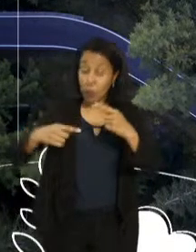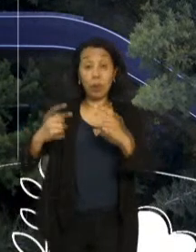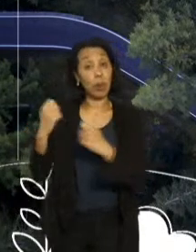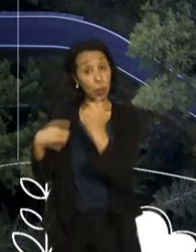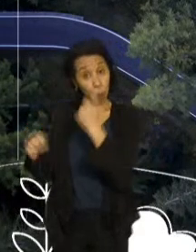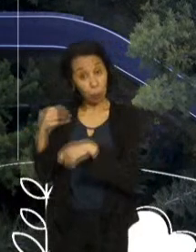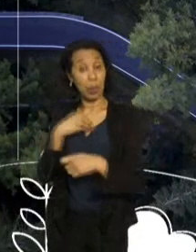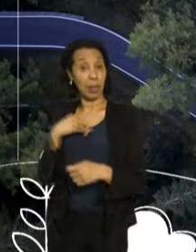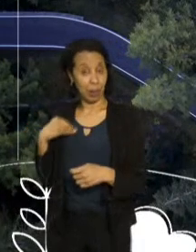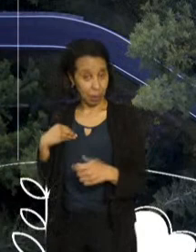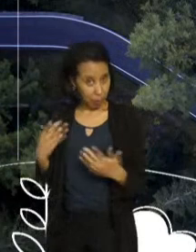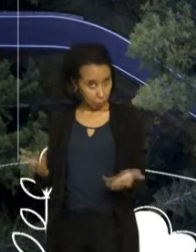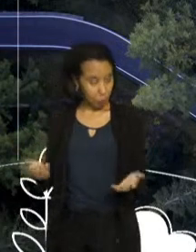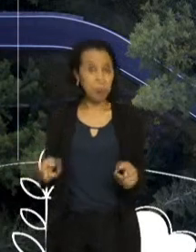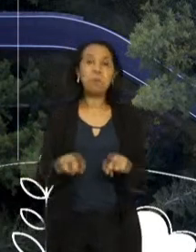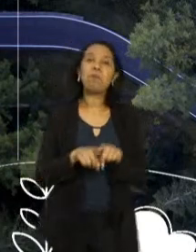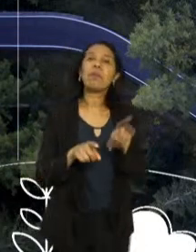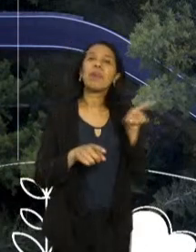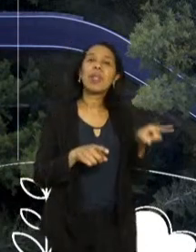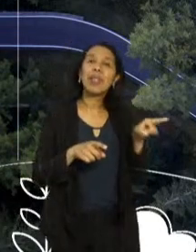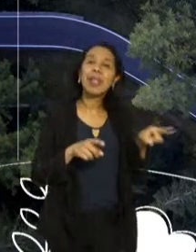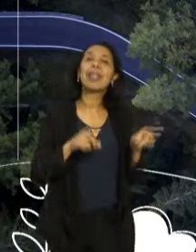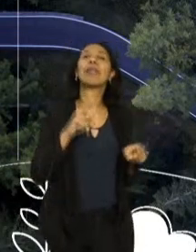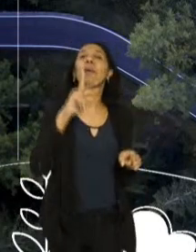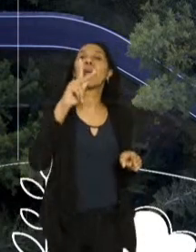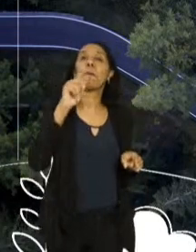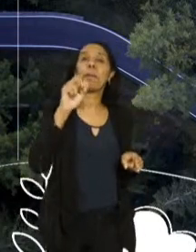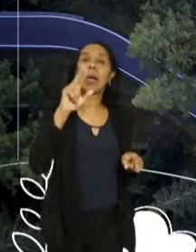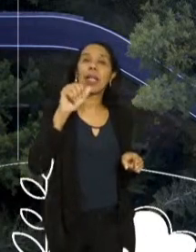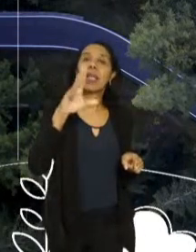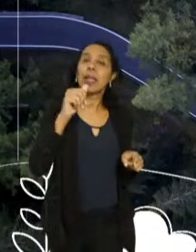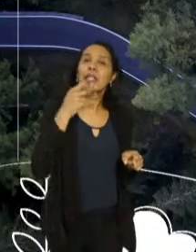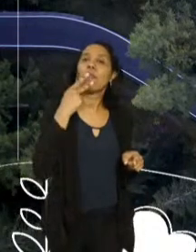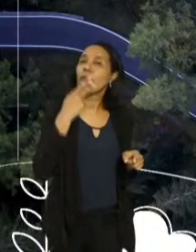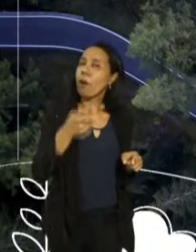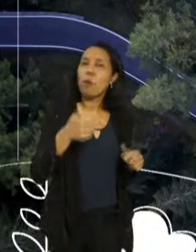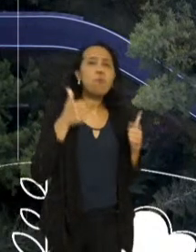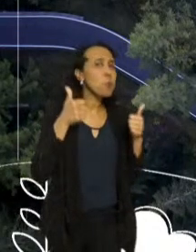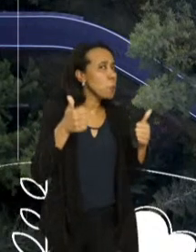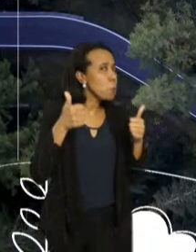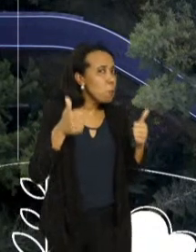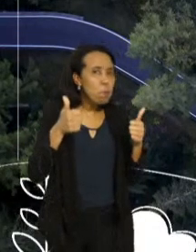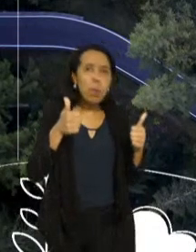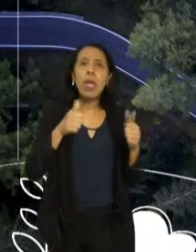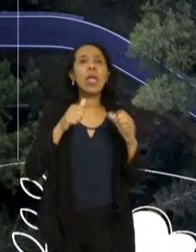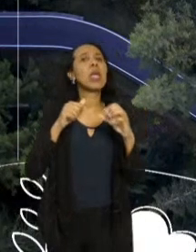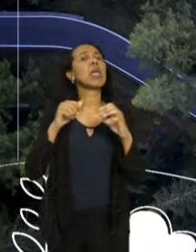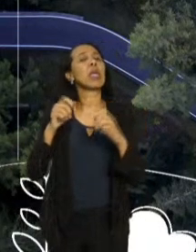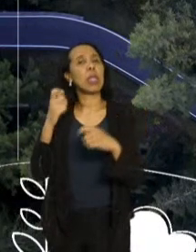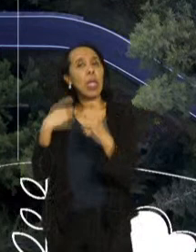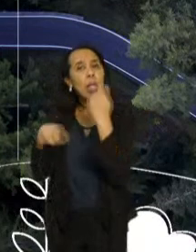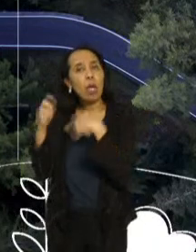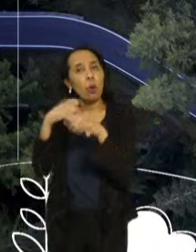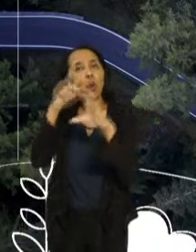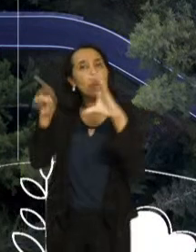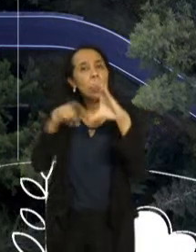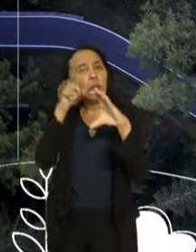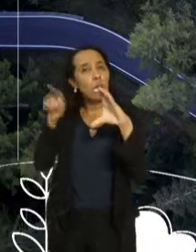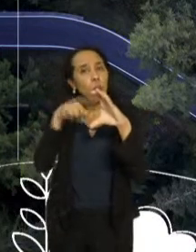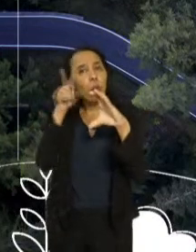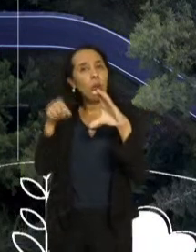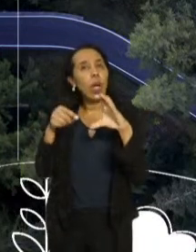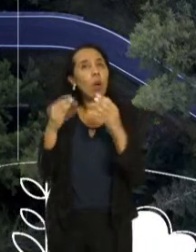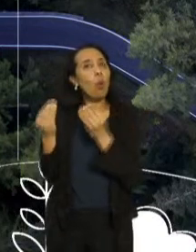da saúde. E a doutora Patrícia Iglesias, que falou muito bem sobre economia circular, ou seja, como a gente transformar